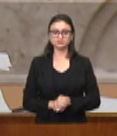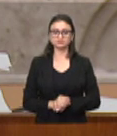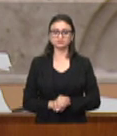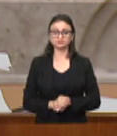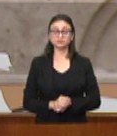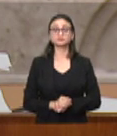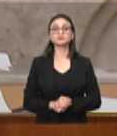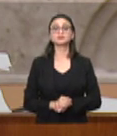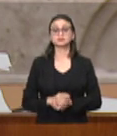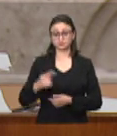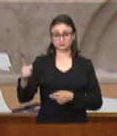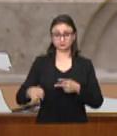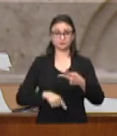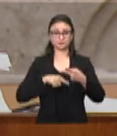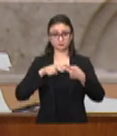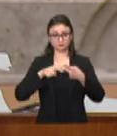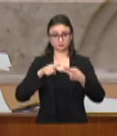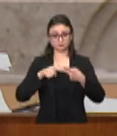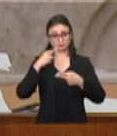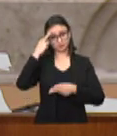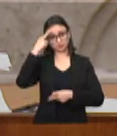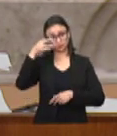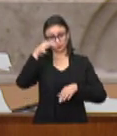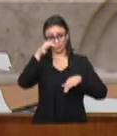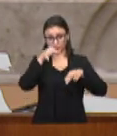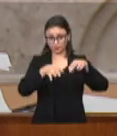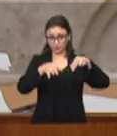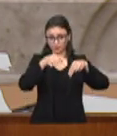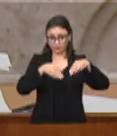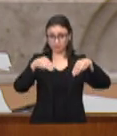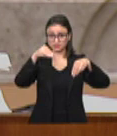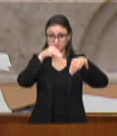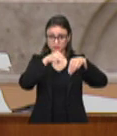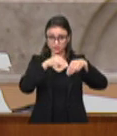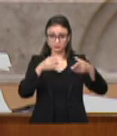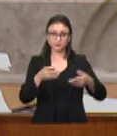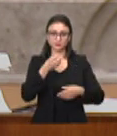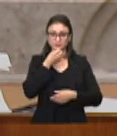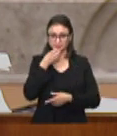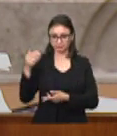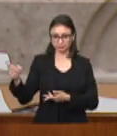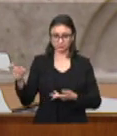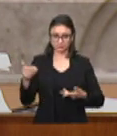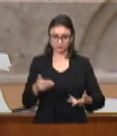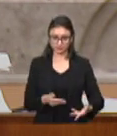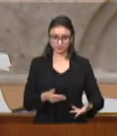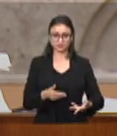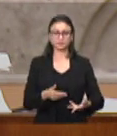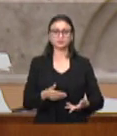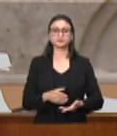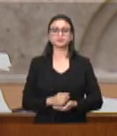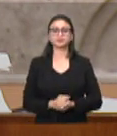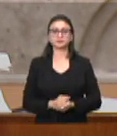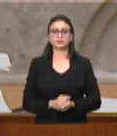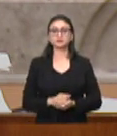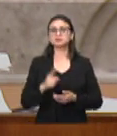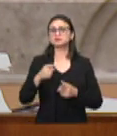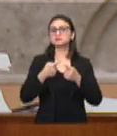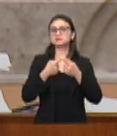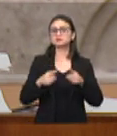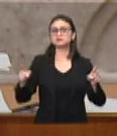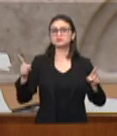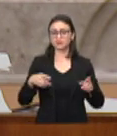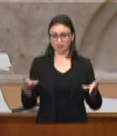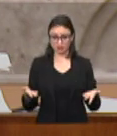O segundo registro, senhores ministros, senhora ministra, ministro Toffoli, seja bem-vindo, diz com o lançamento,